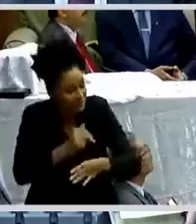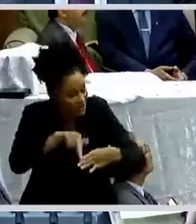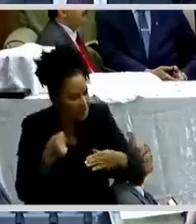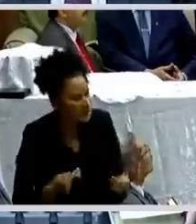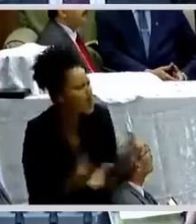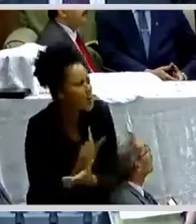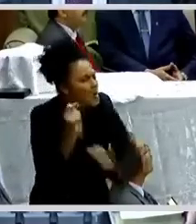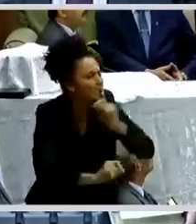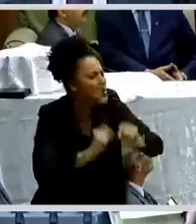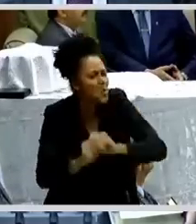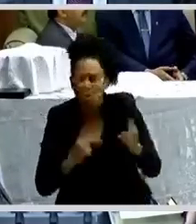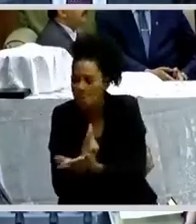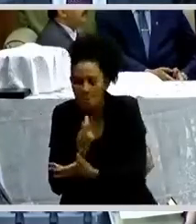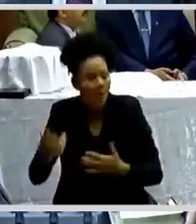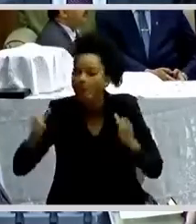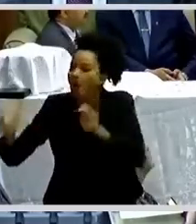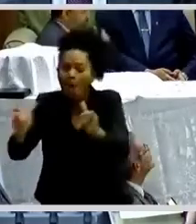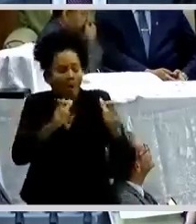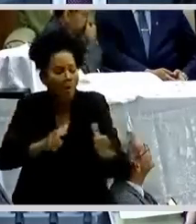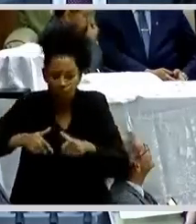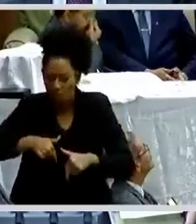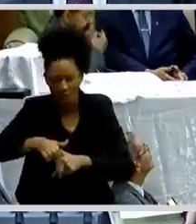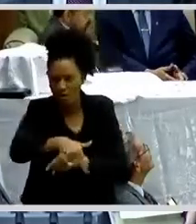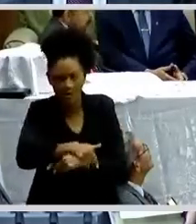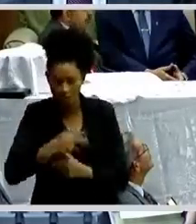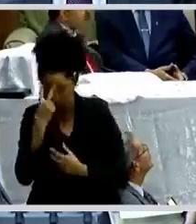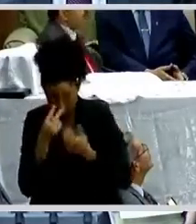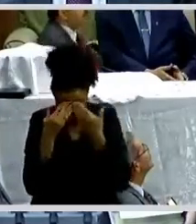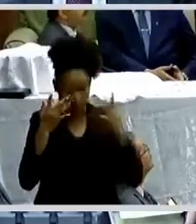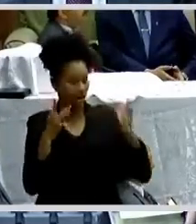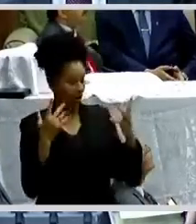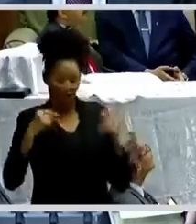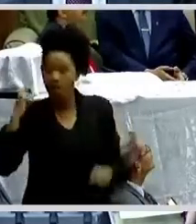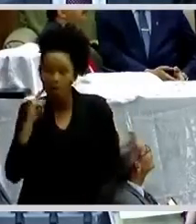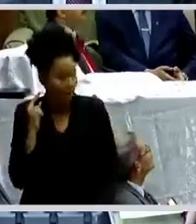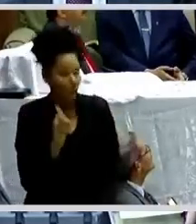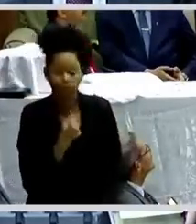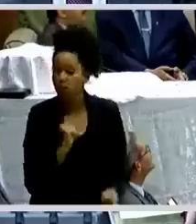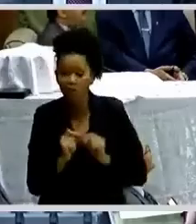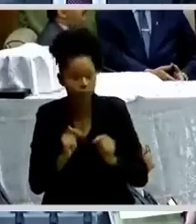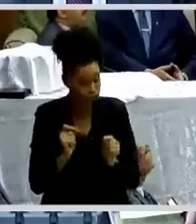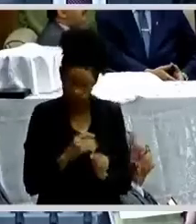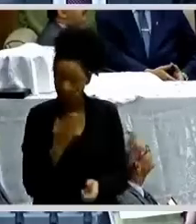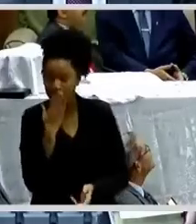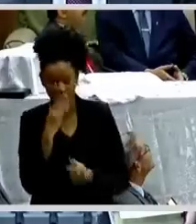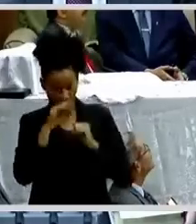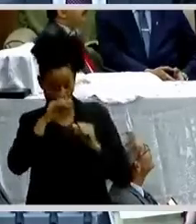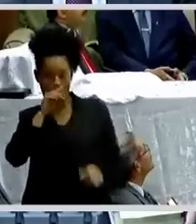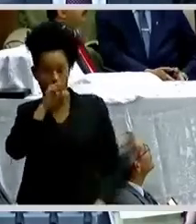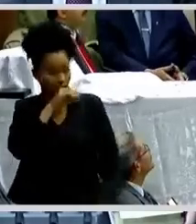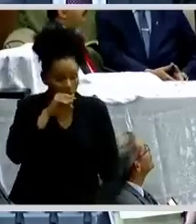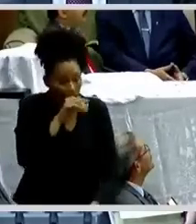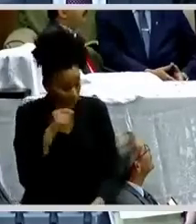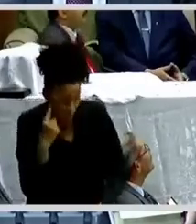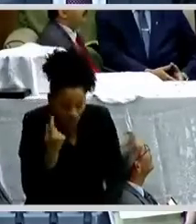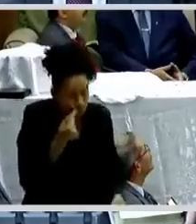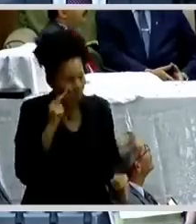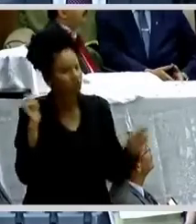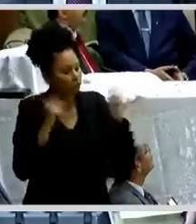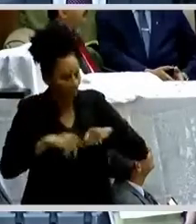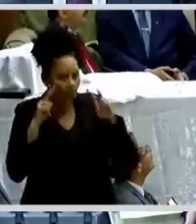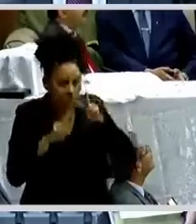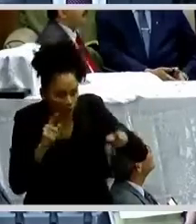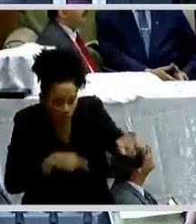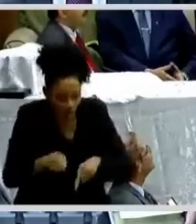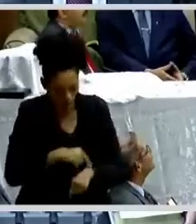está acontecendo? Aonde ele está passando, o cego está vendo, o mudo está ouvindo, falando, o surdo está ouvindo, o